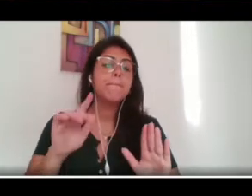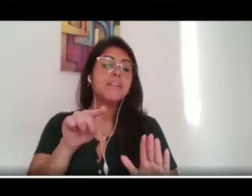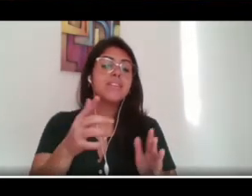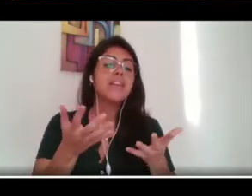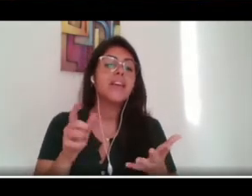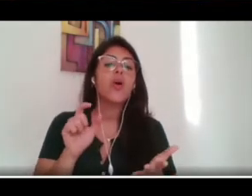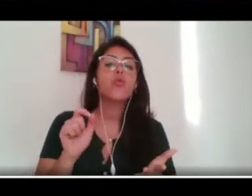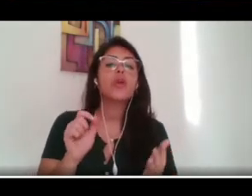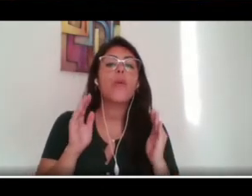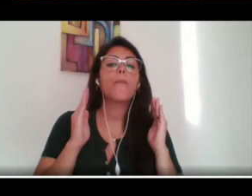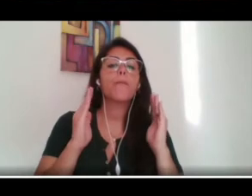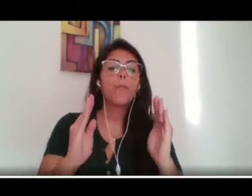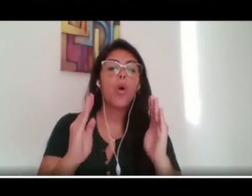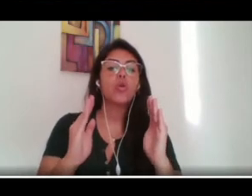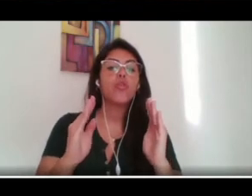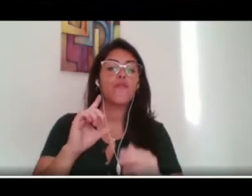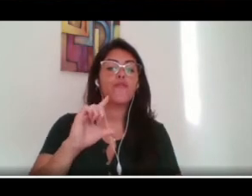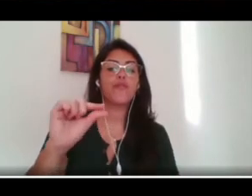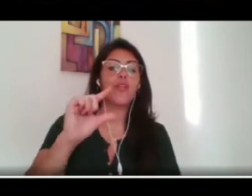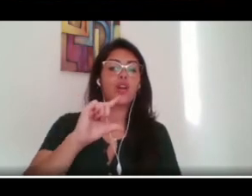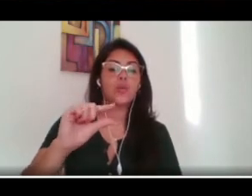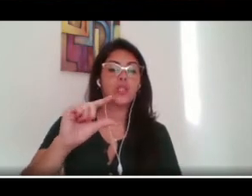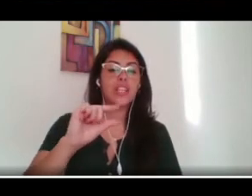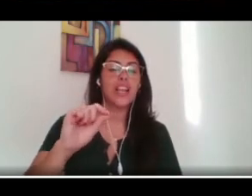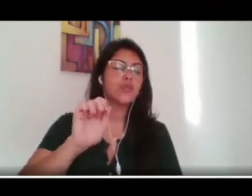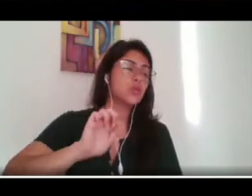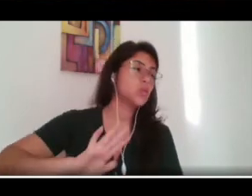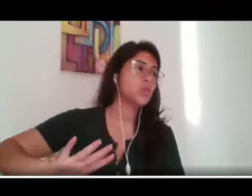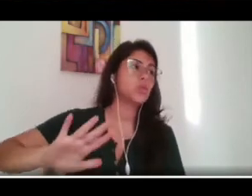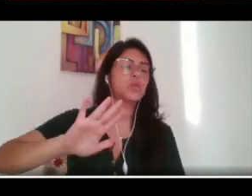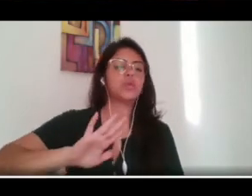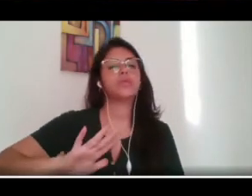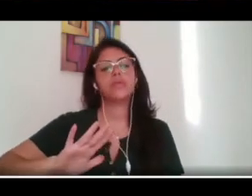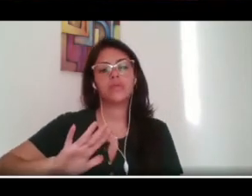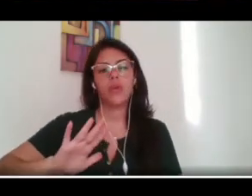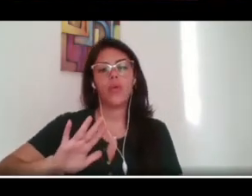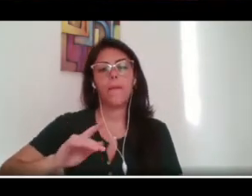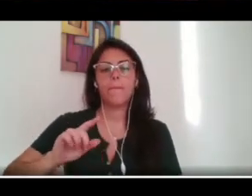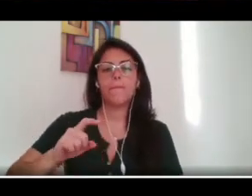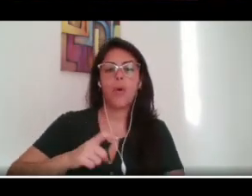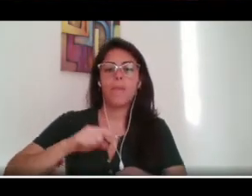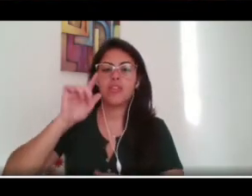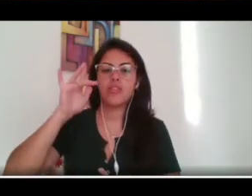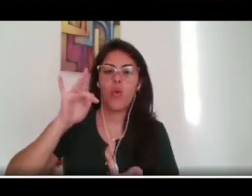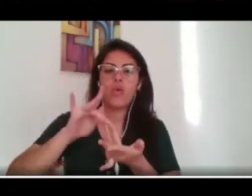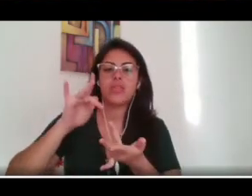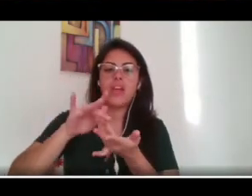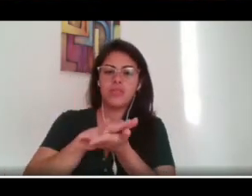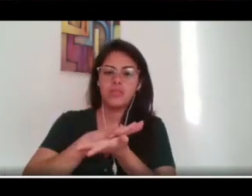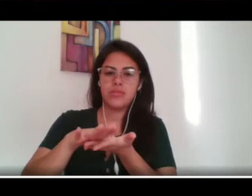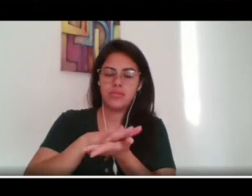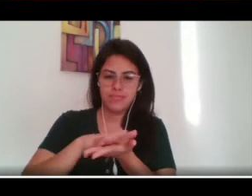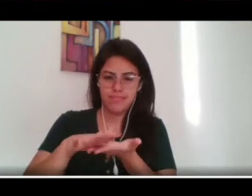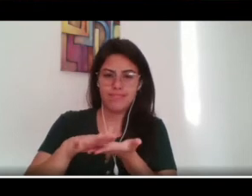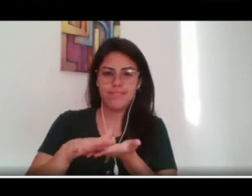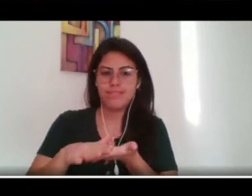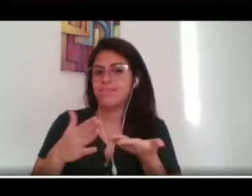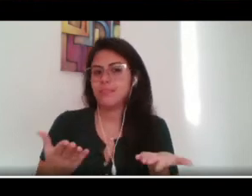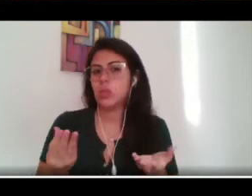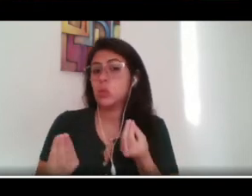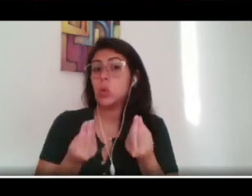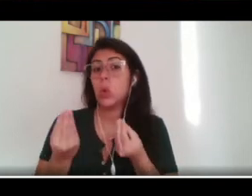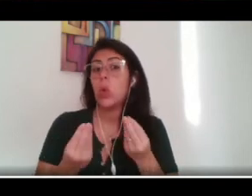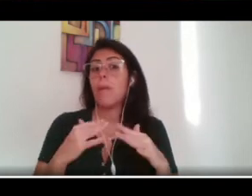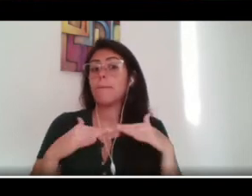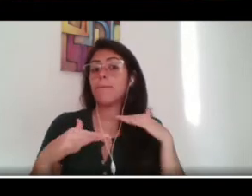Então, quando essa pedra chega ao solo, como que é o movimento de projétil, né? O movimento de